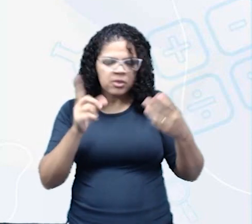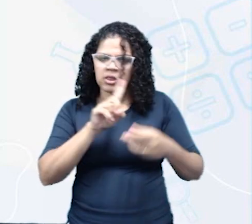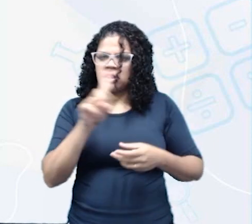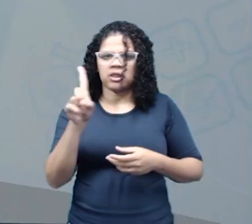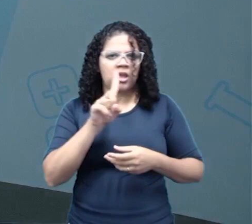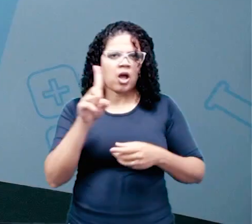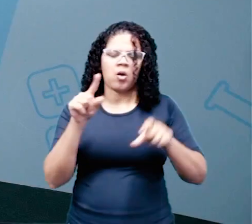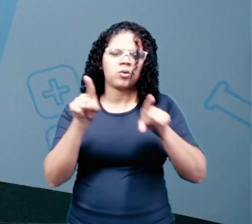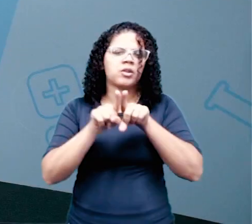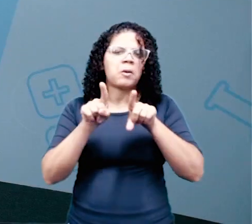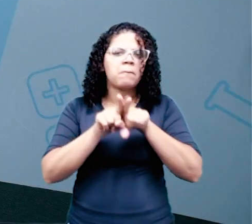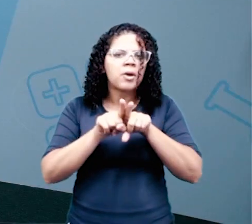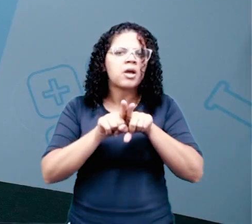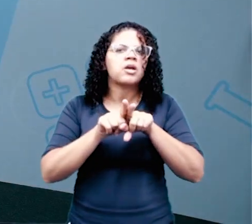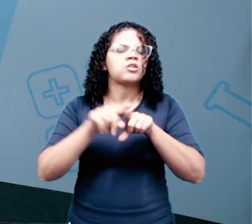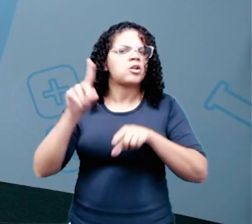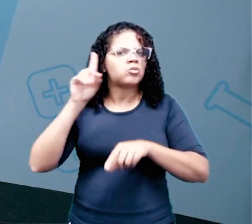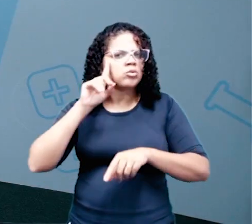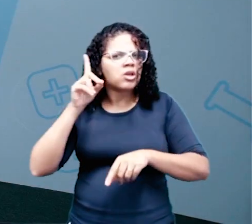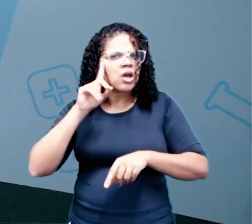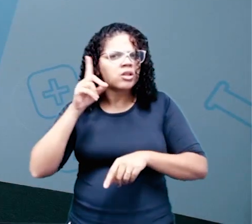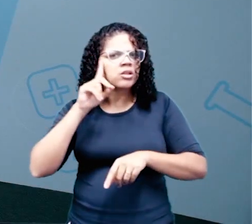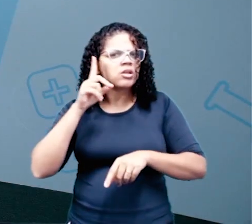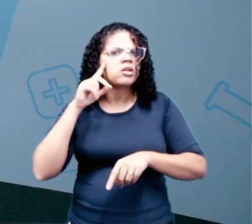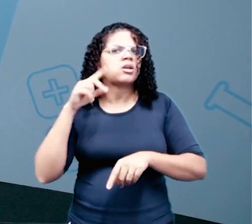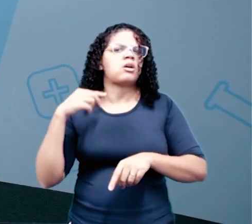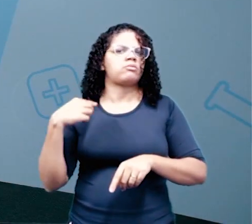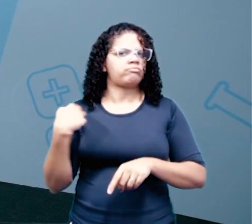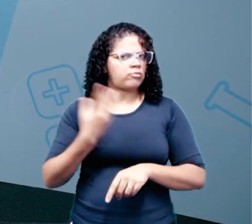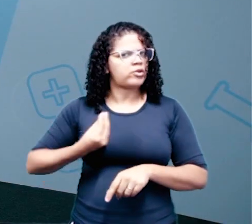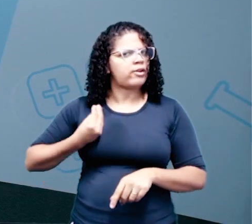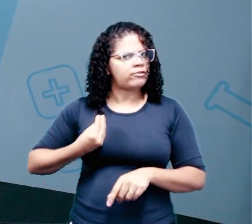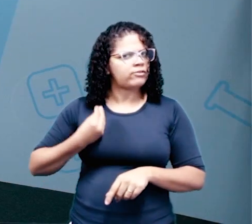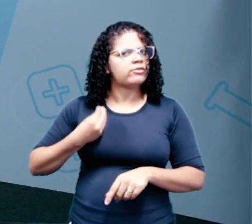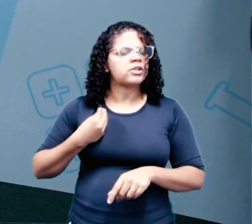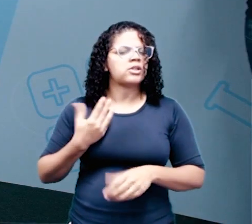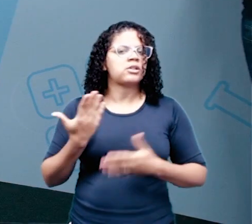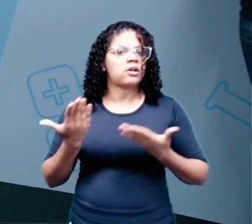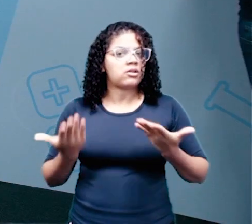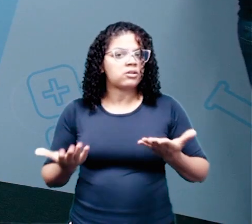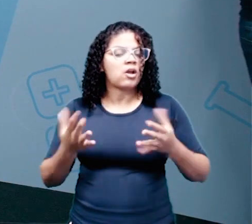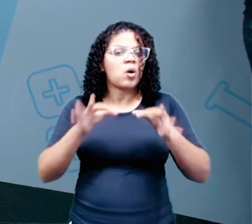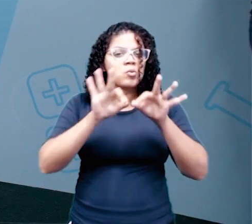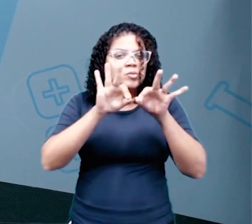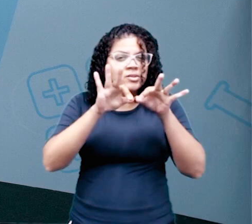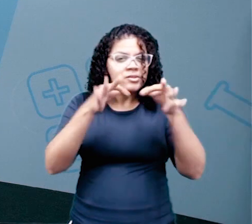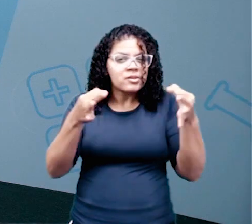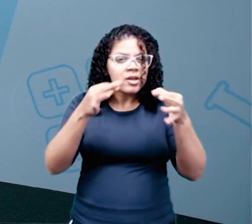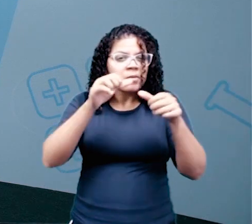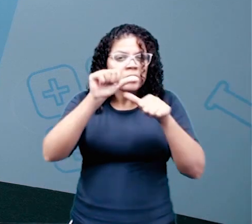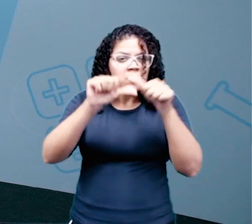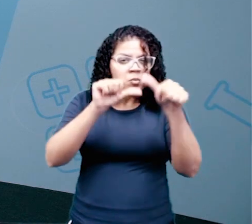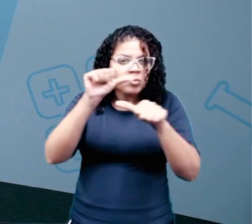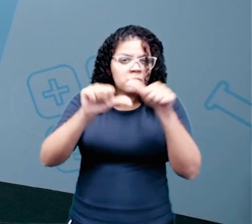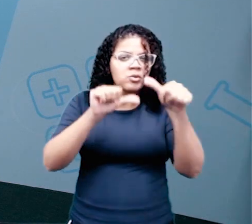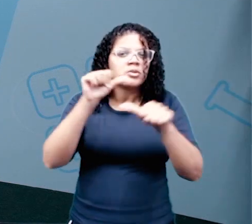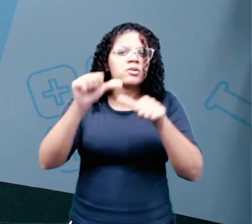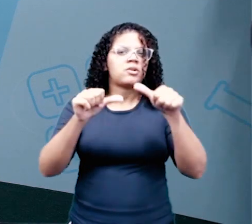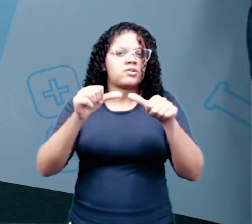dia. Tem um exemplo muito prático e bem simples de mudança de estado físico no nosso dia a dia. Quer ver